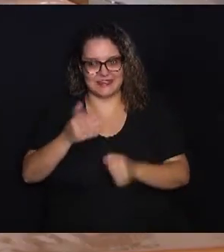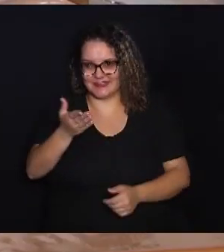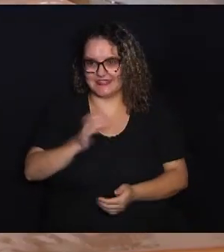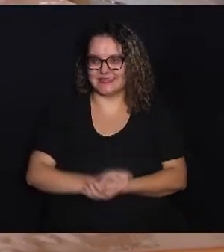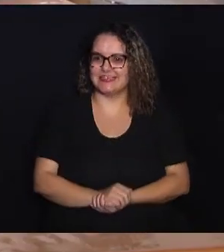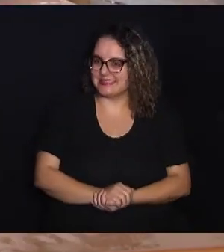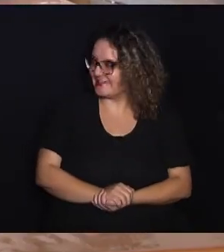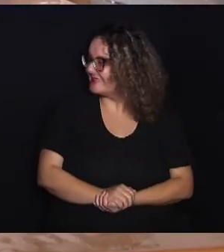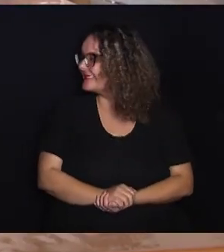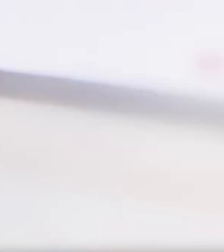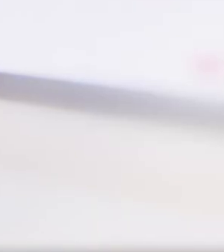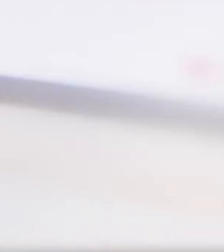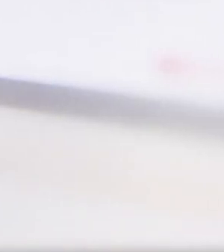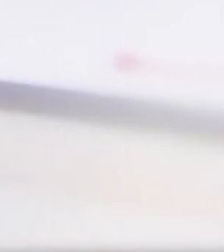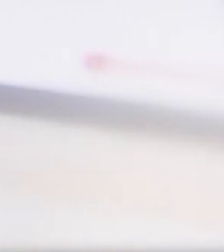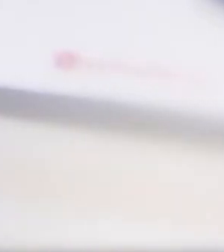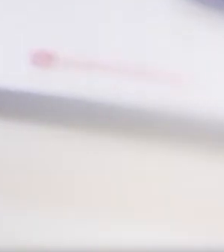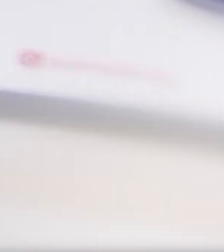Vai ajustando devagar.